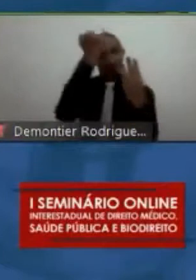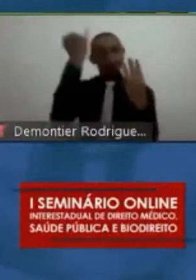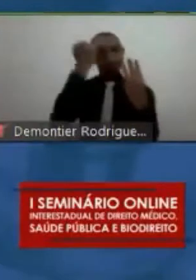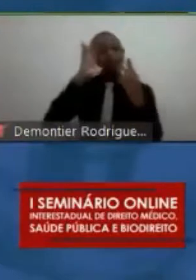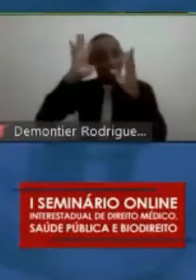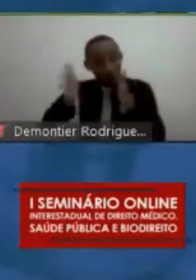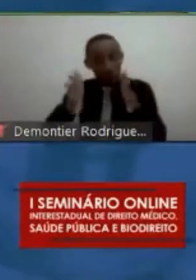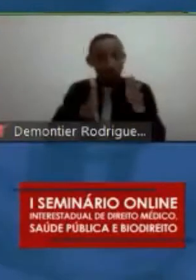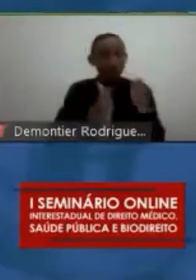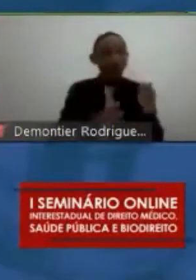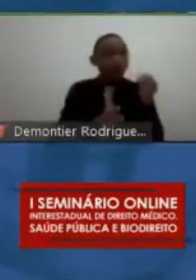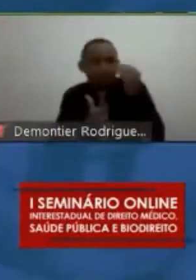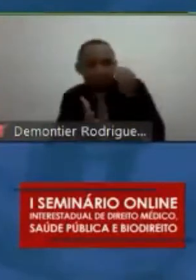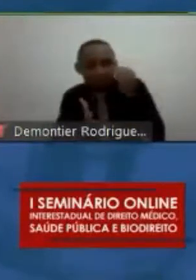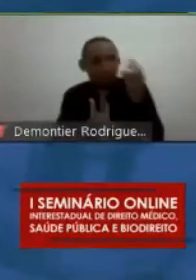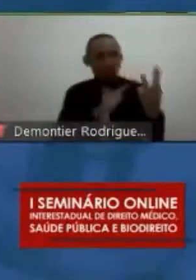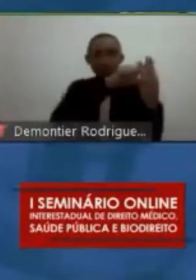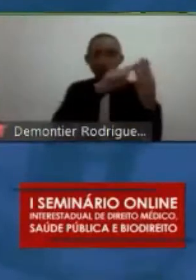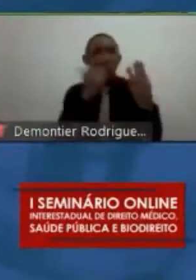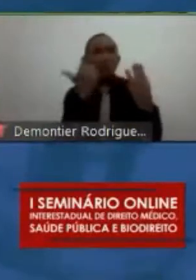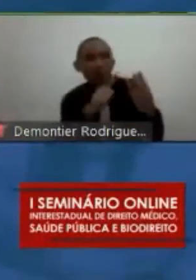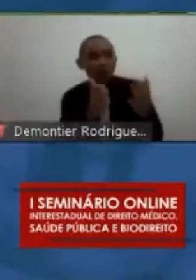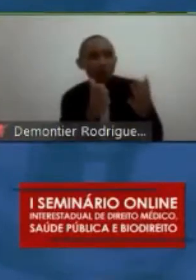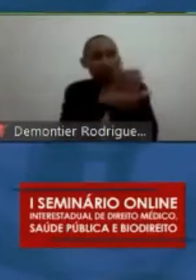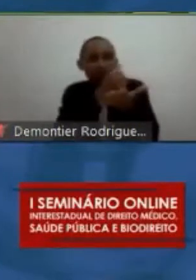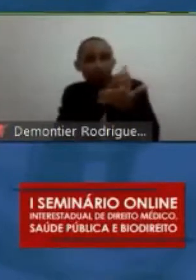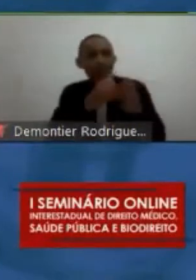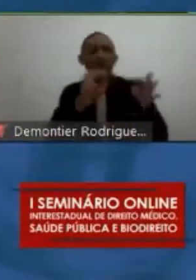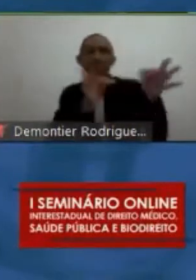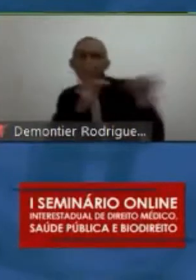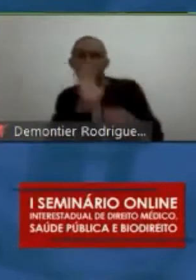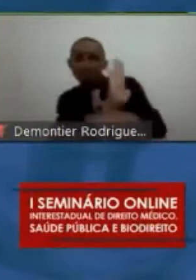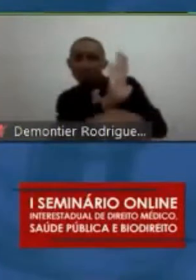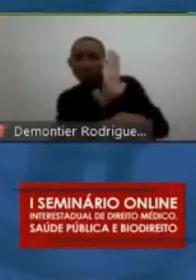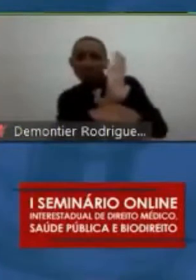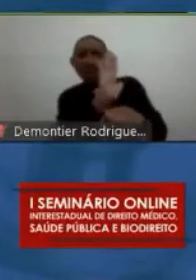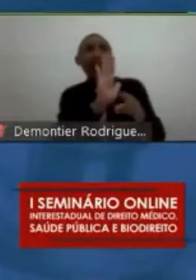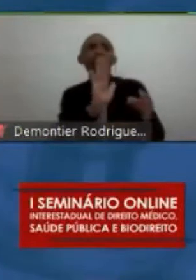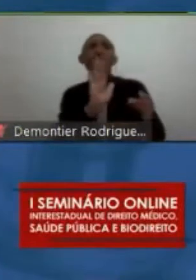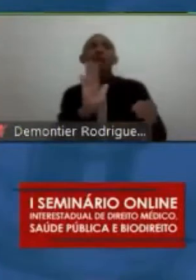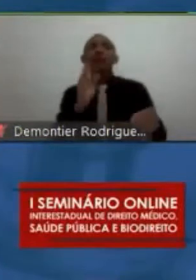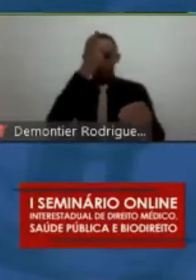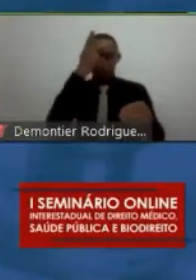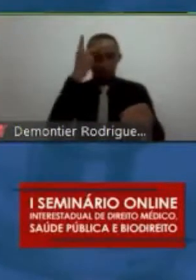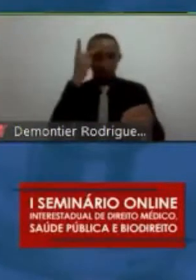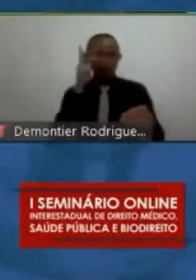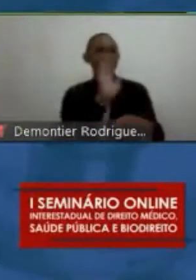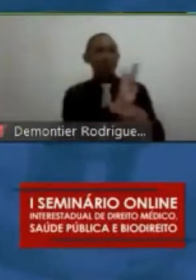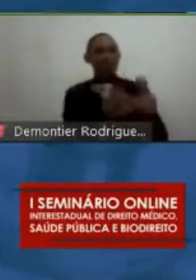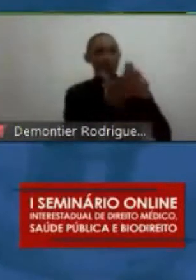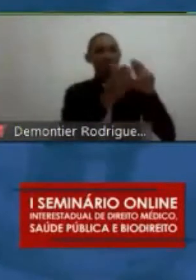conhecimento, medicamentos, recursos técnicos suficientes para que a gente possa implementar essas